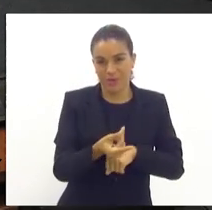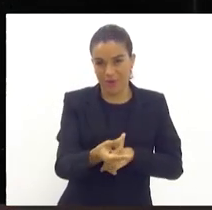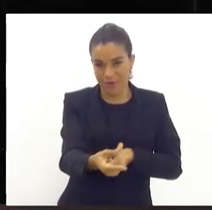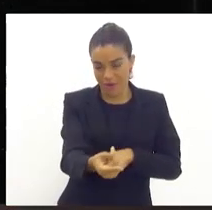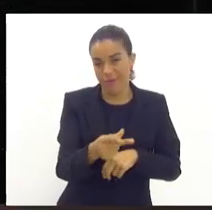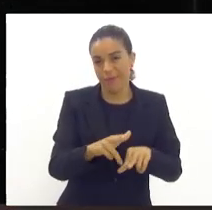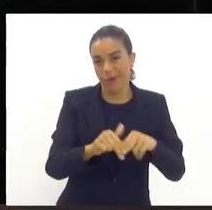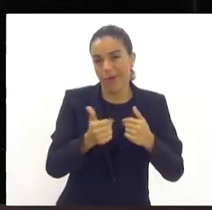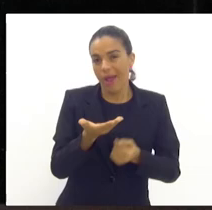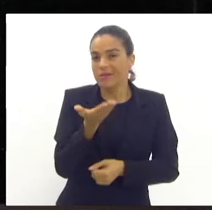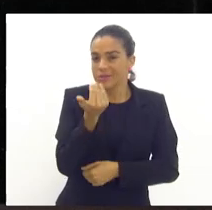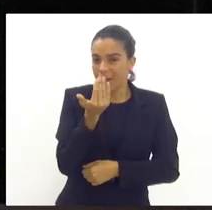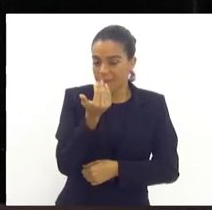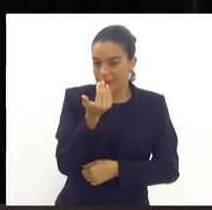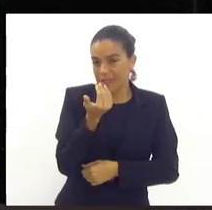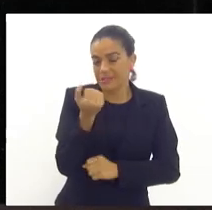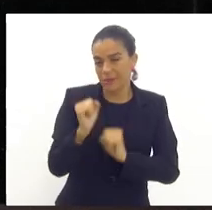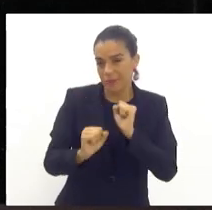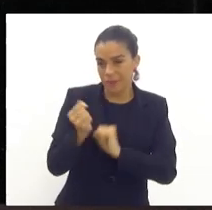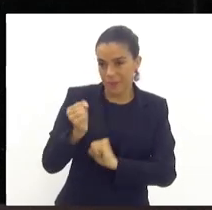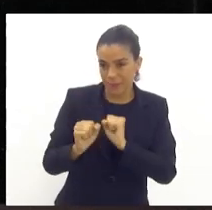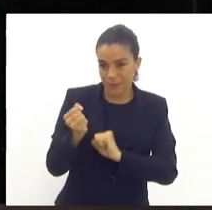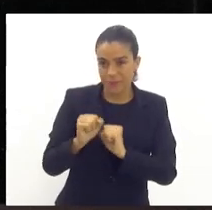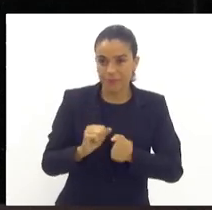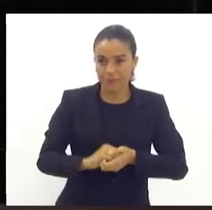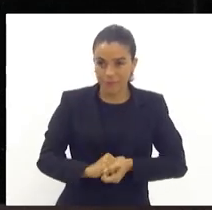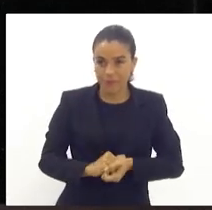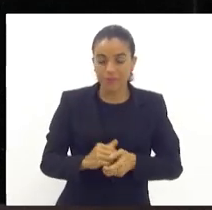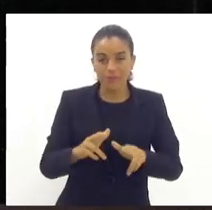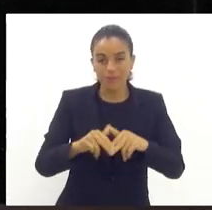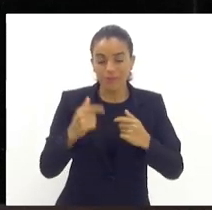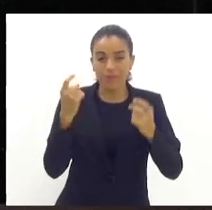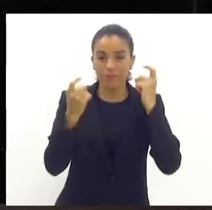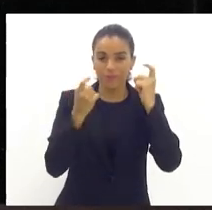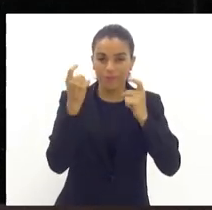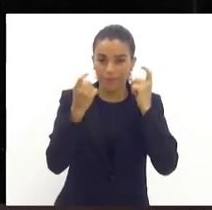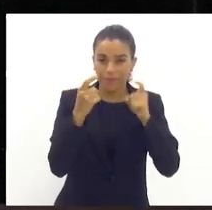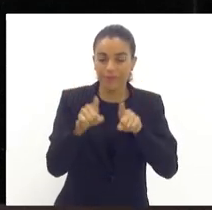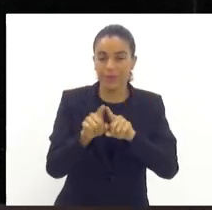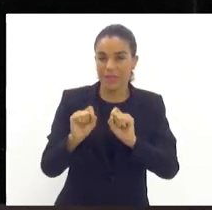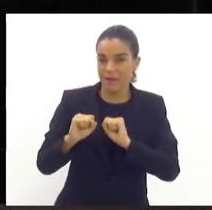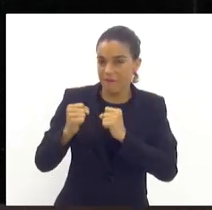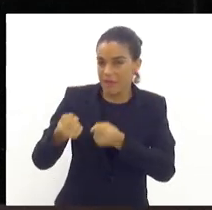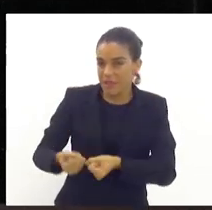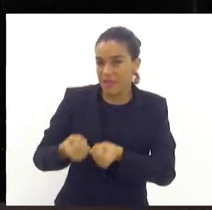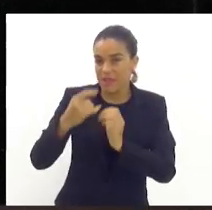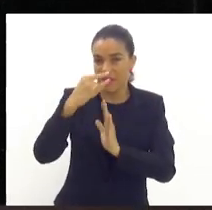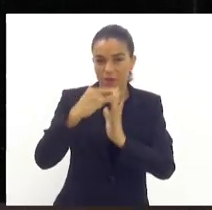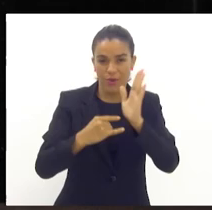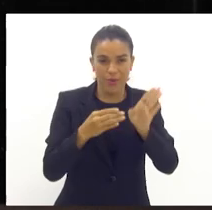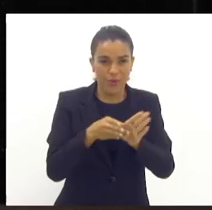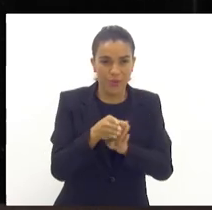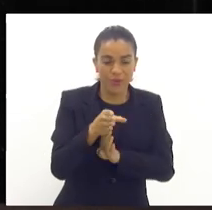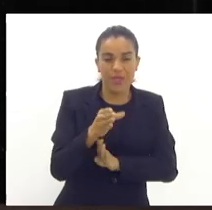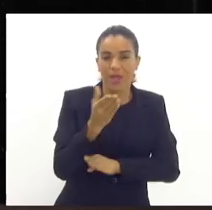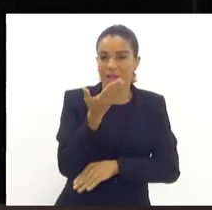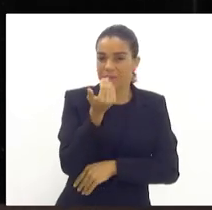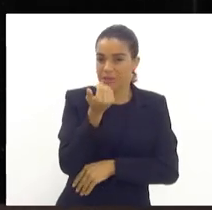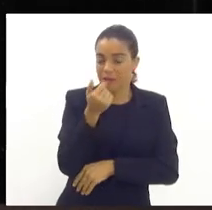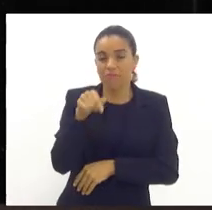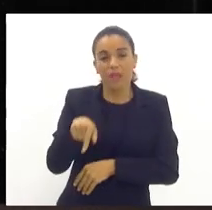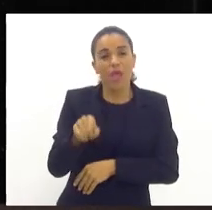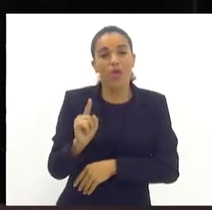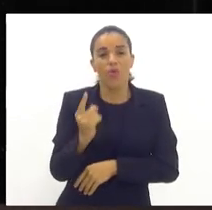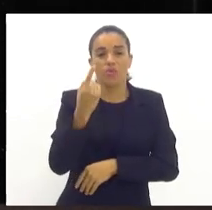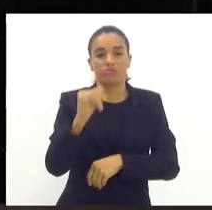pela ingestão de alimentos ultraprocessados. Então, essa é uma grande preocupação. Defender o guia alimentar para a população brasileira é um